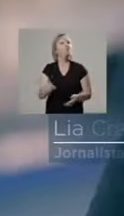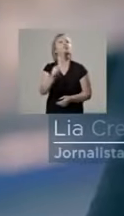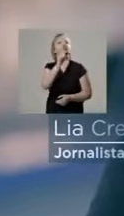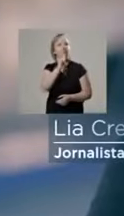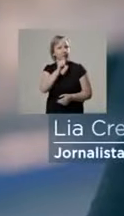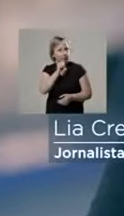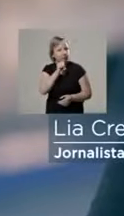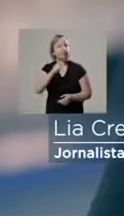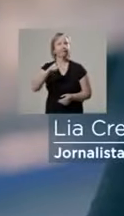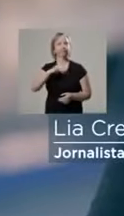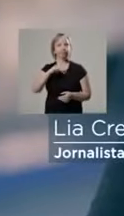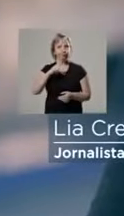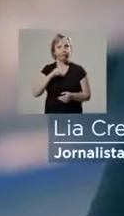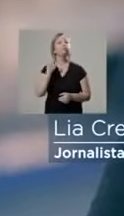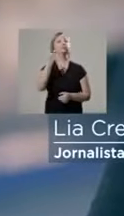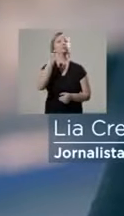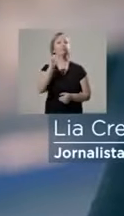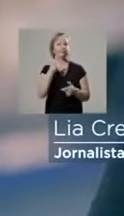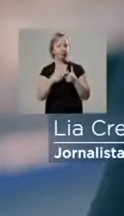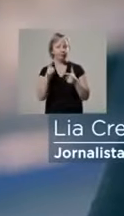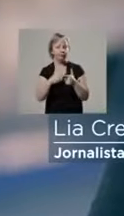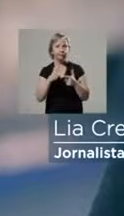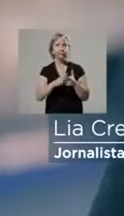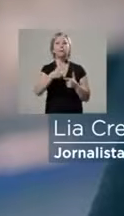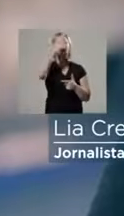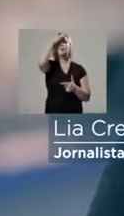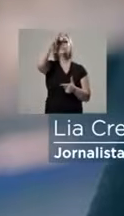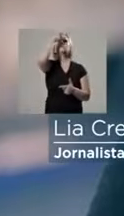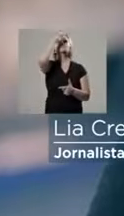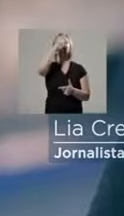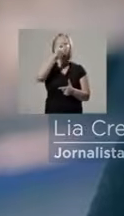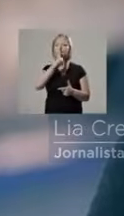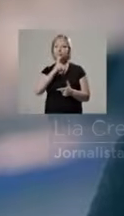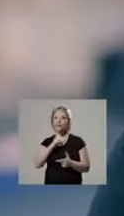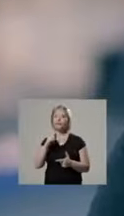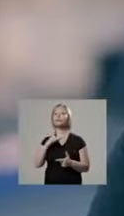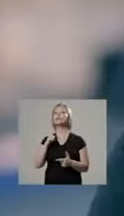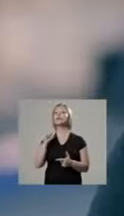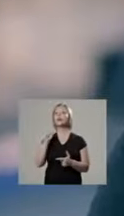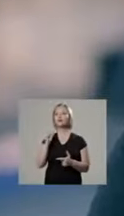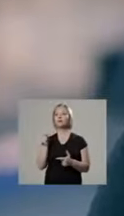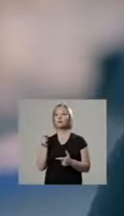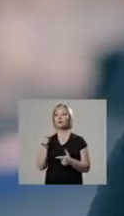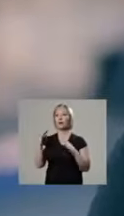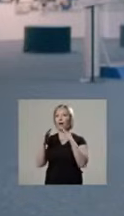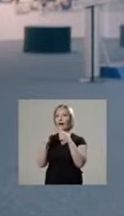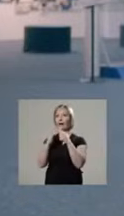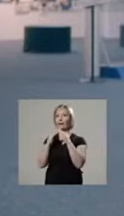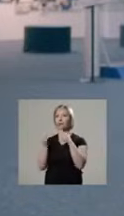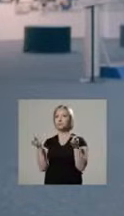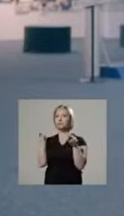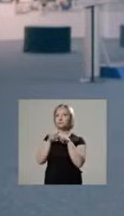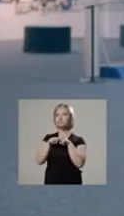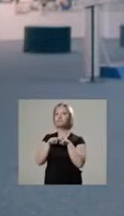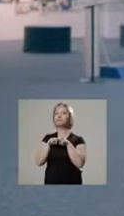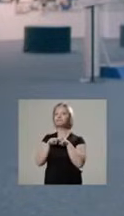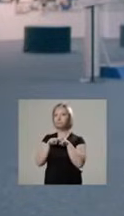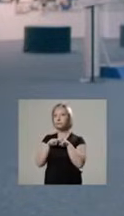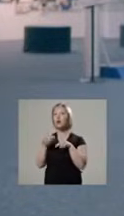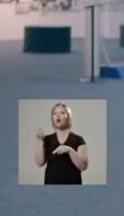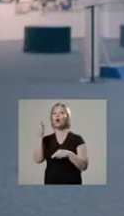Ainda hoje, a maioria das pessoas com deficiência está ou trancada nas próprias